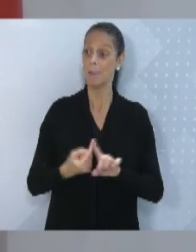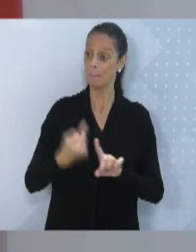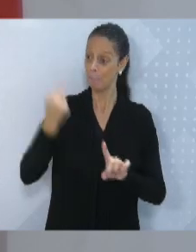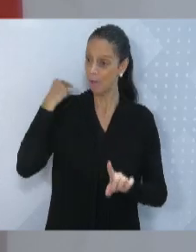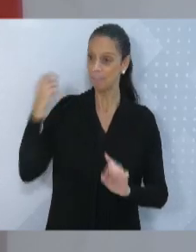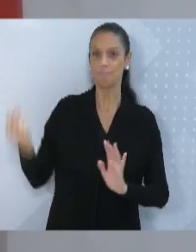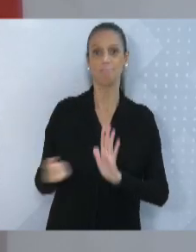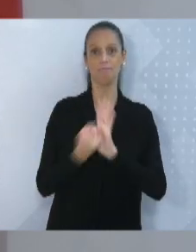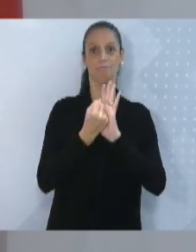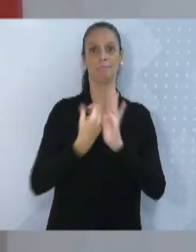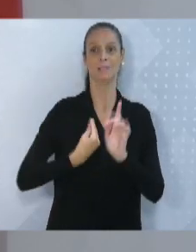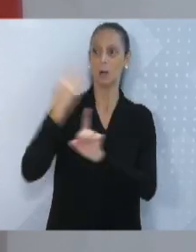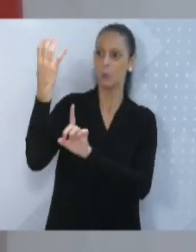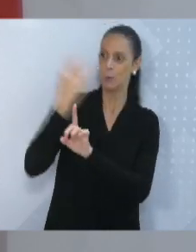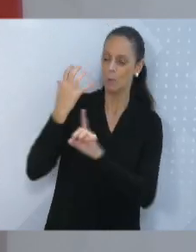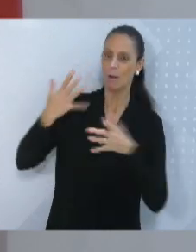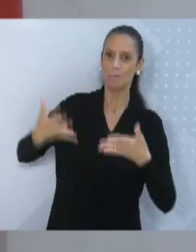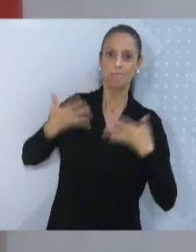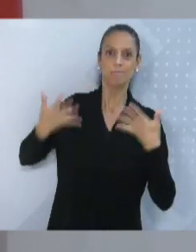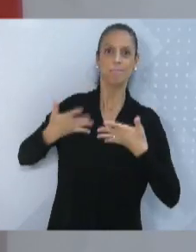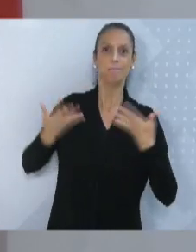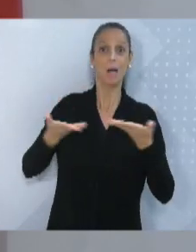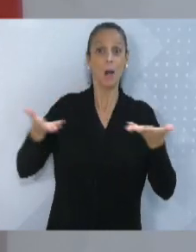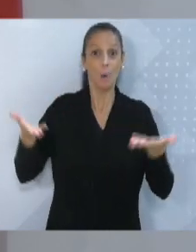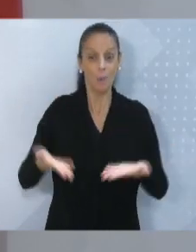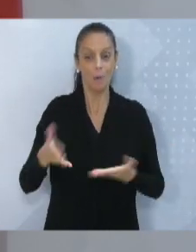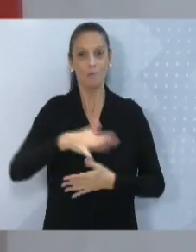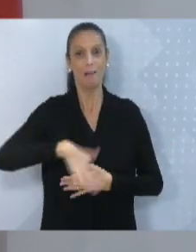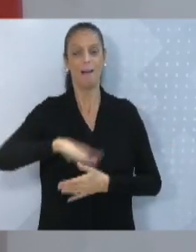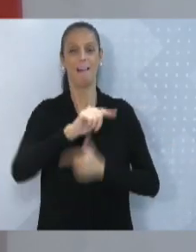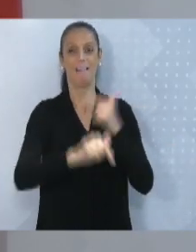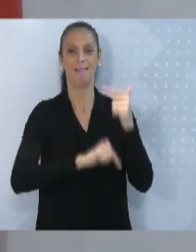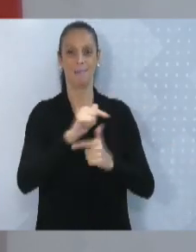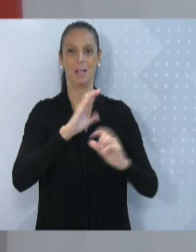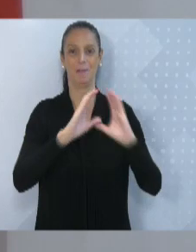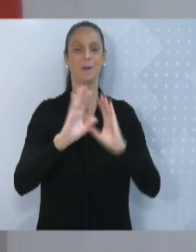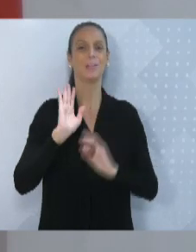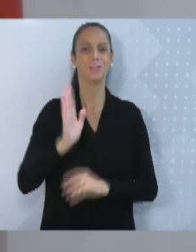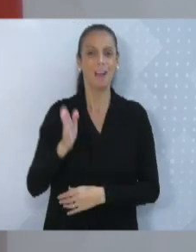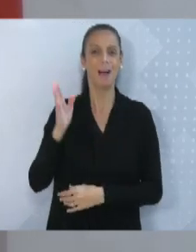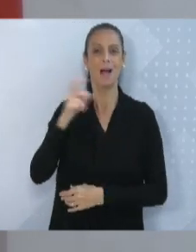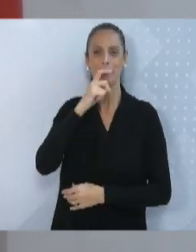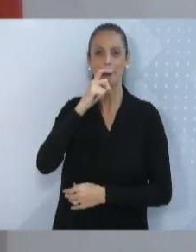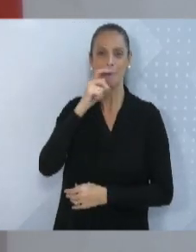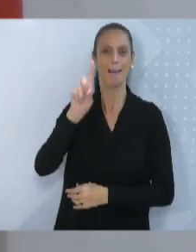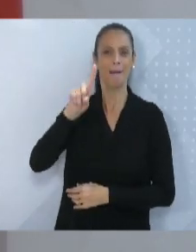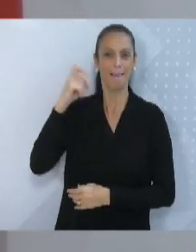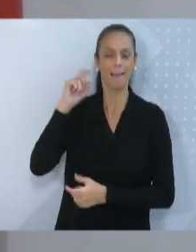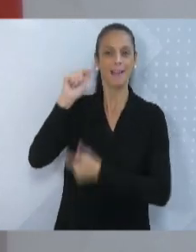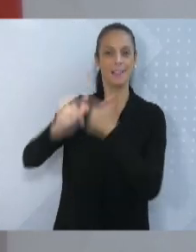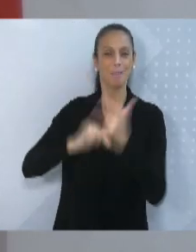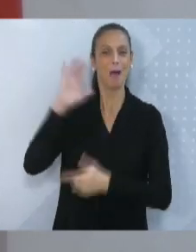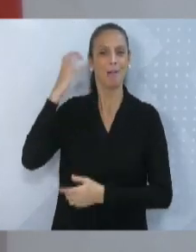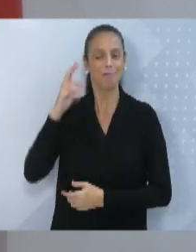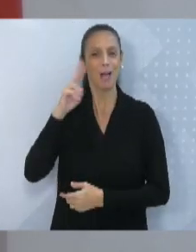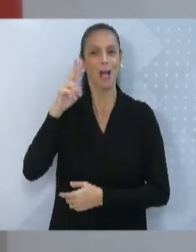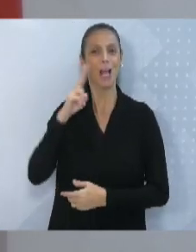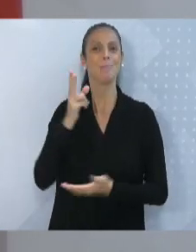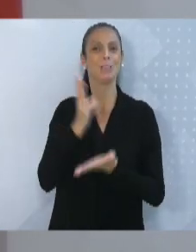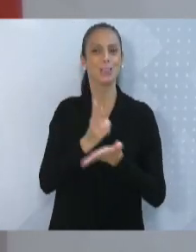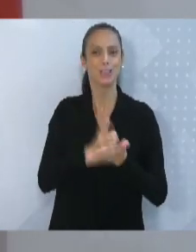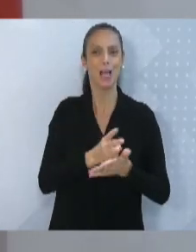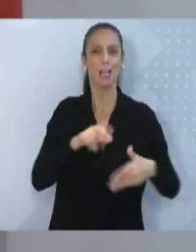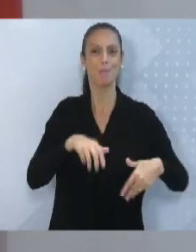da minha vida me impulsionou me incentivou muito até hoje na comunicação pai que trabalhou em rádio TV me levava pequenininha né